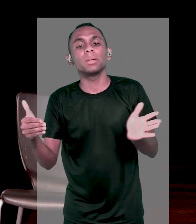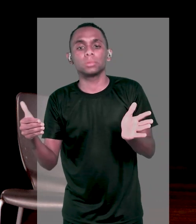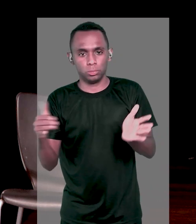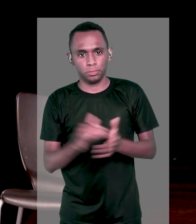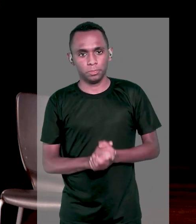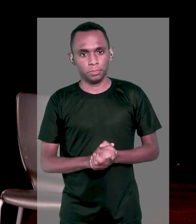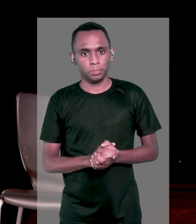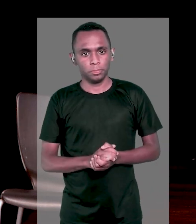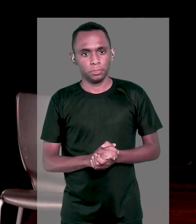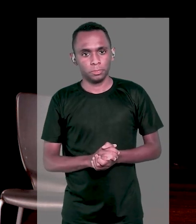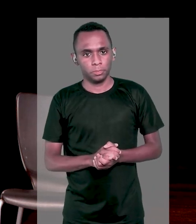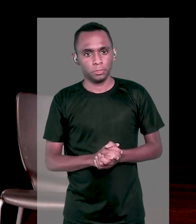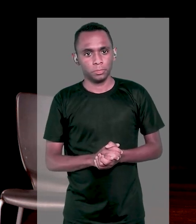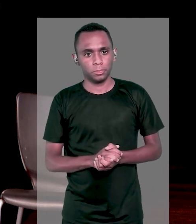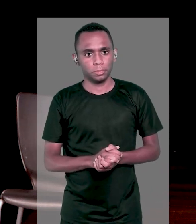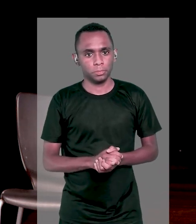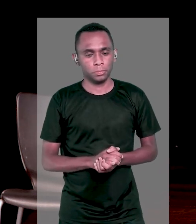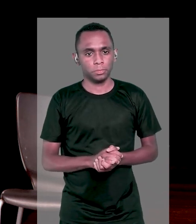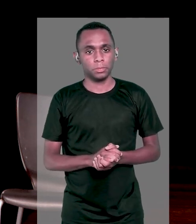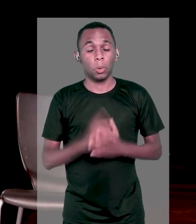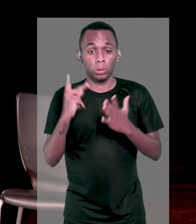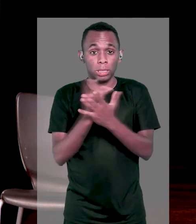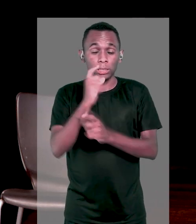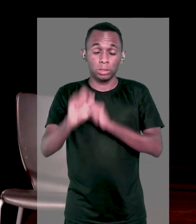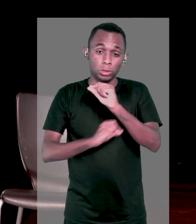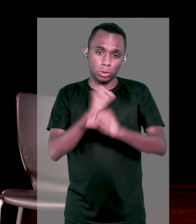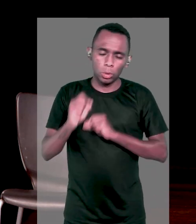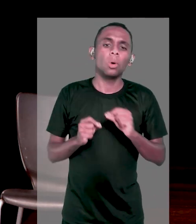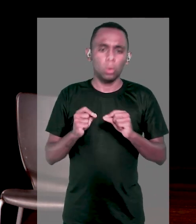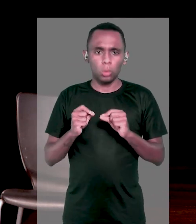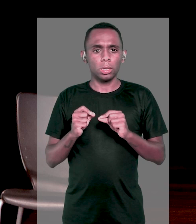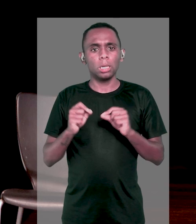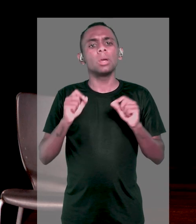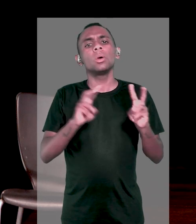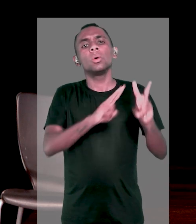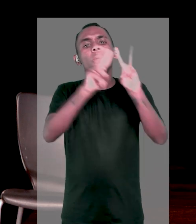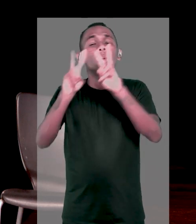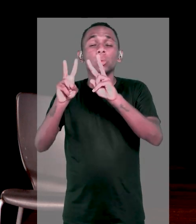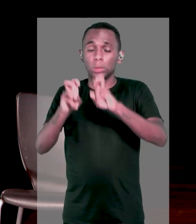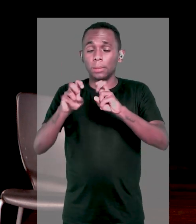alma e ela é moldada pelo tempo ela se situa no fluxo do tempo